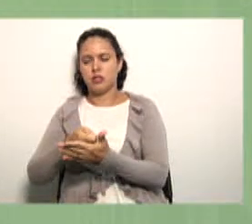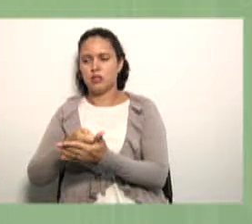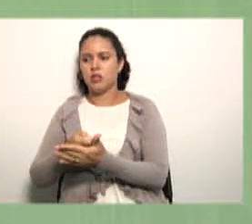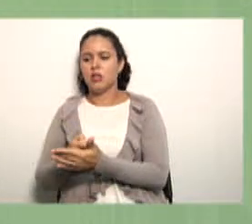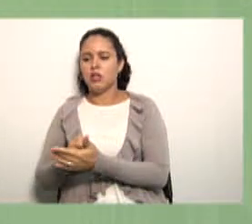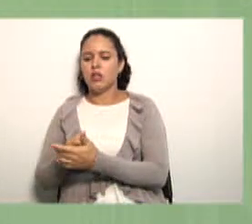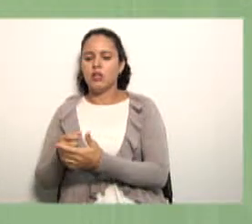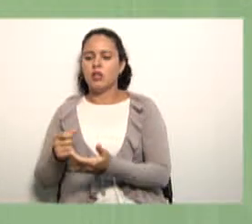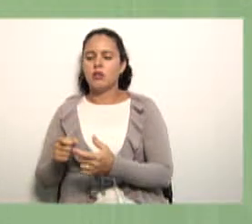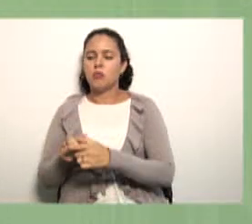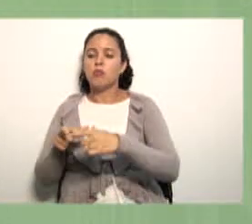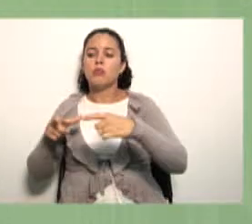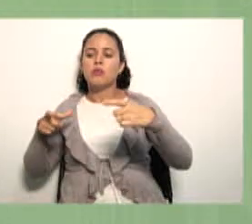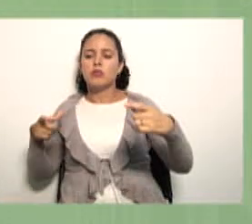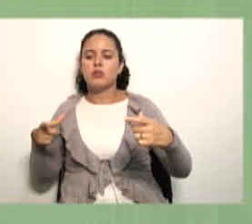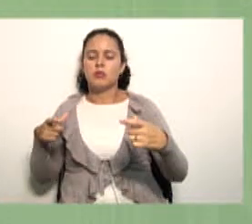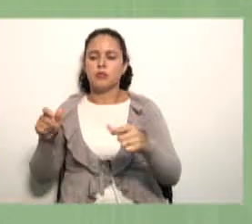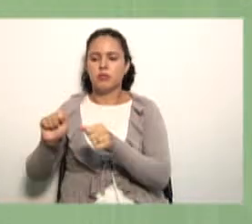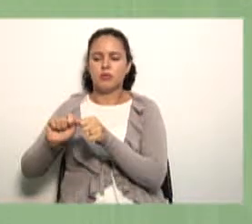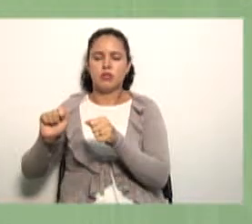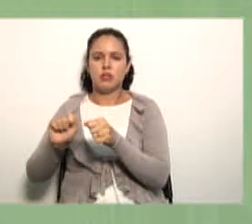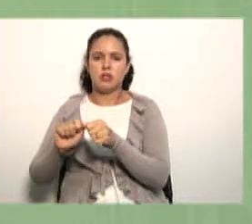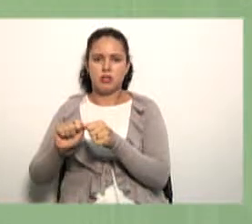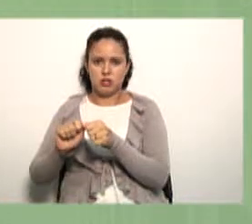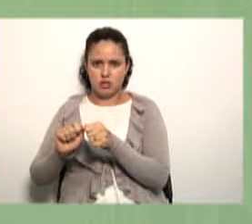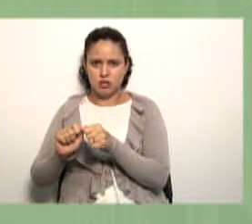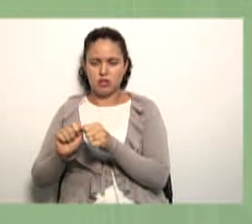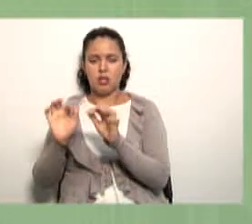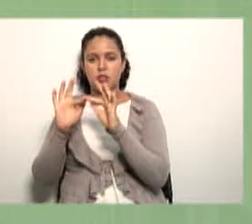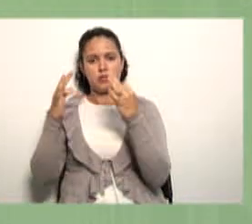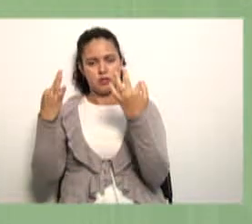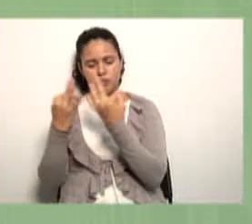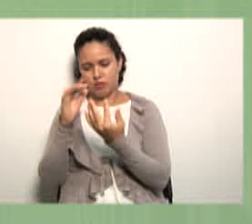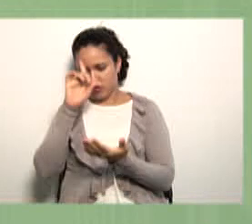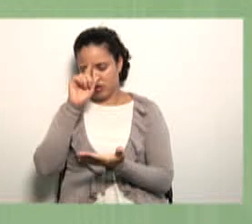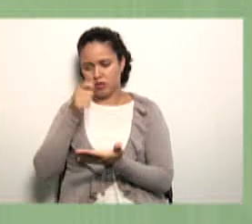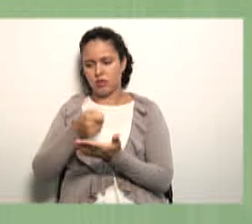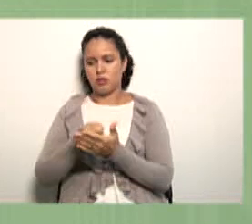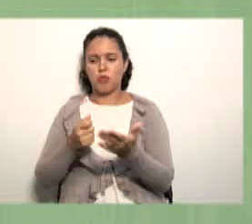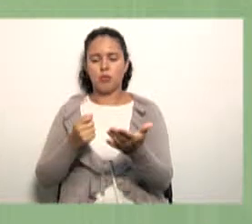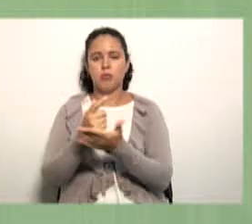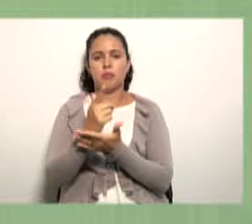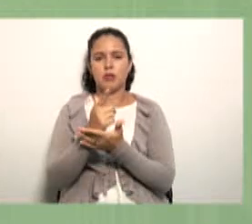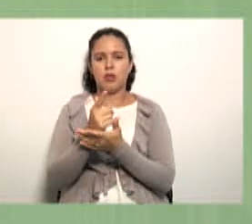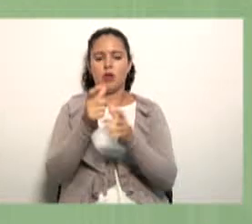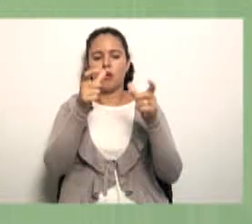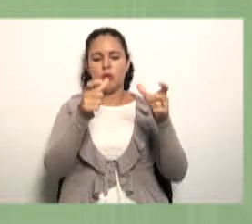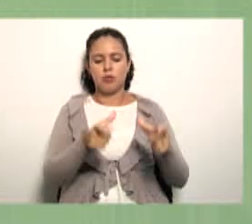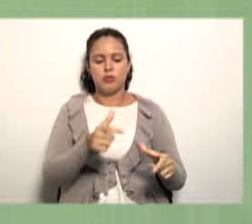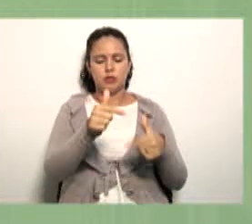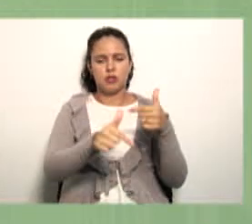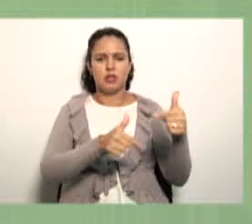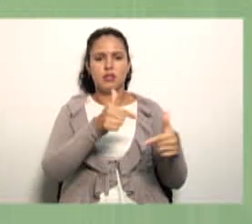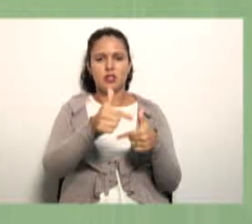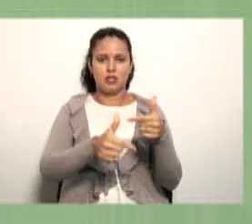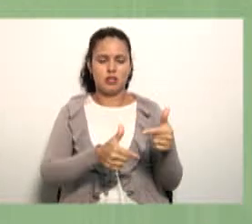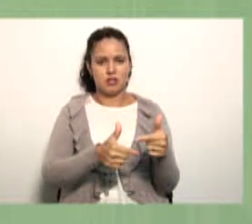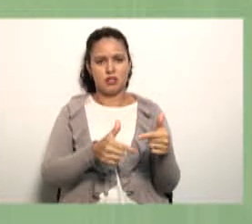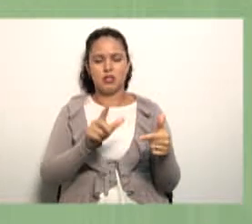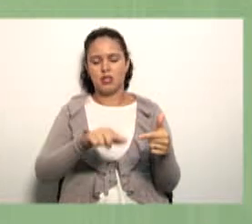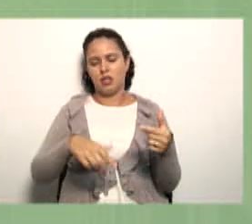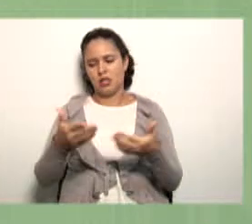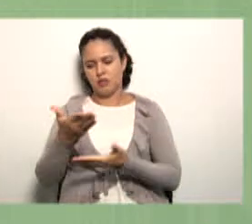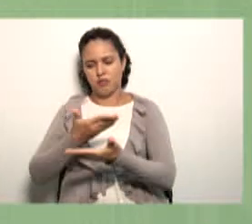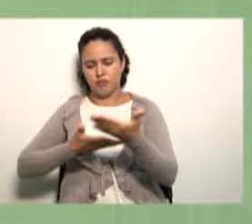contratar. As famílias decidem o que comprar, o quanto e onde trabalhar. Essas